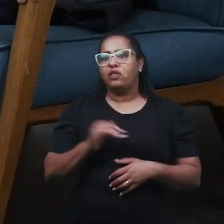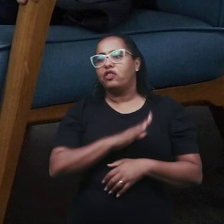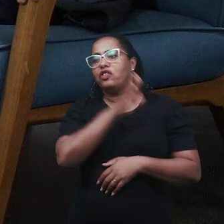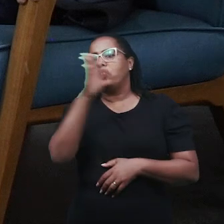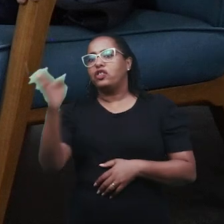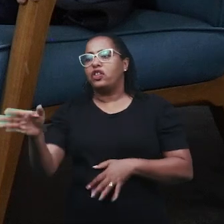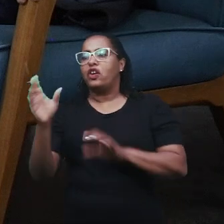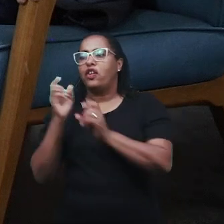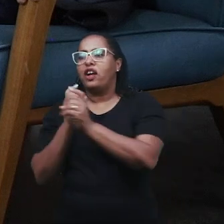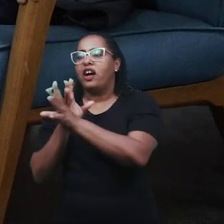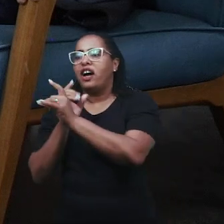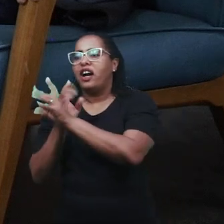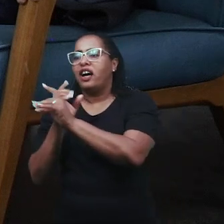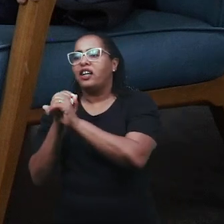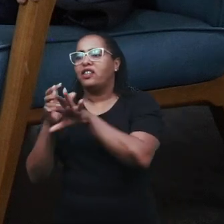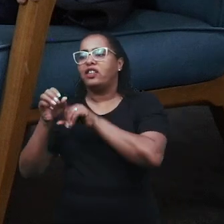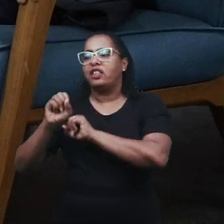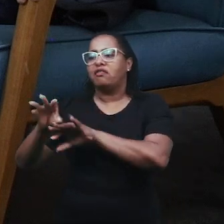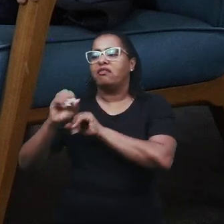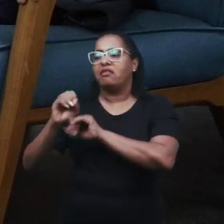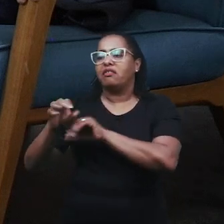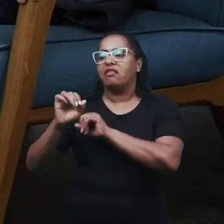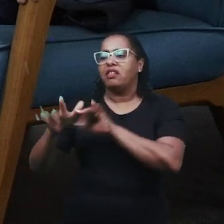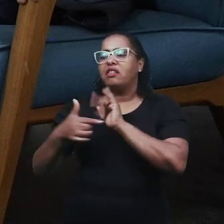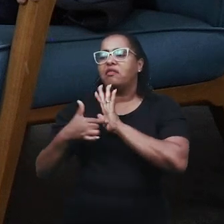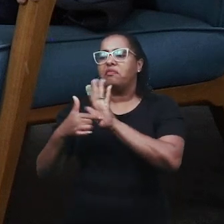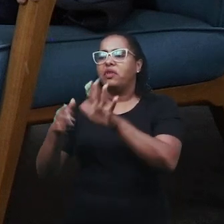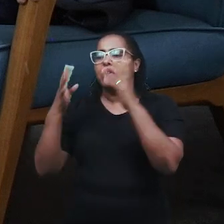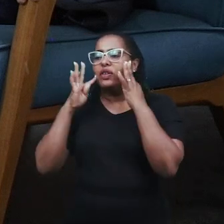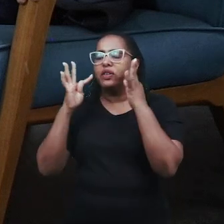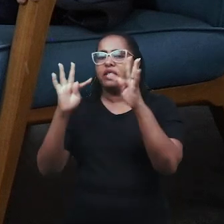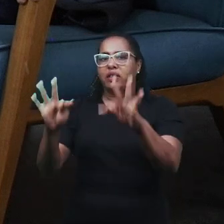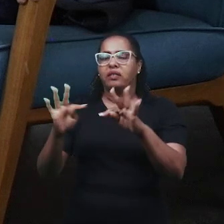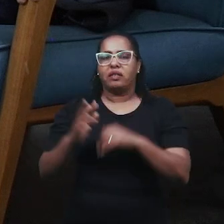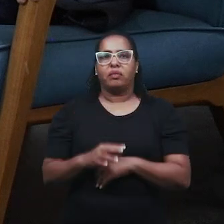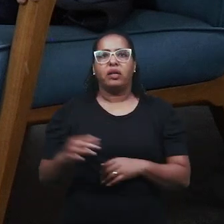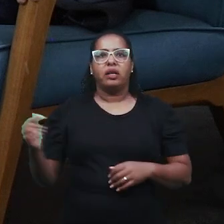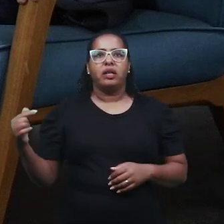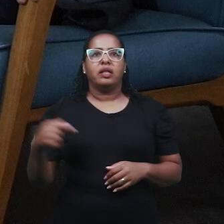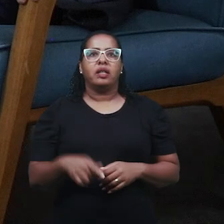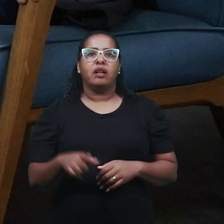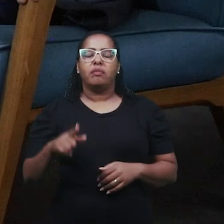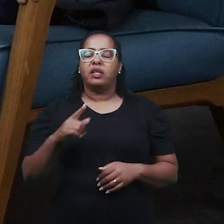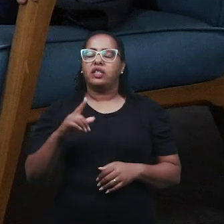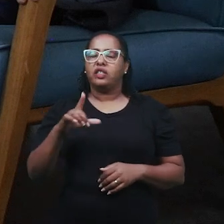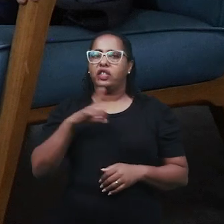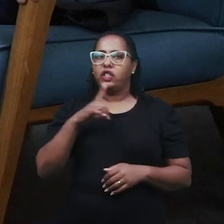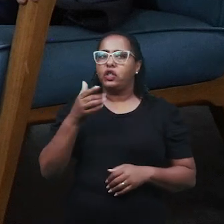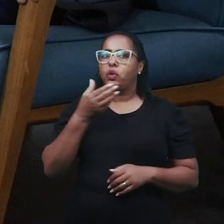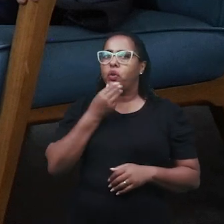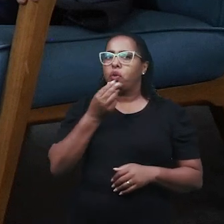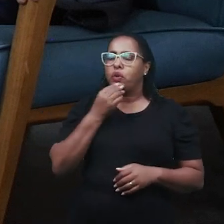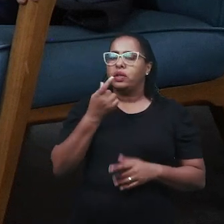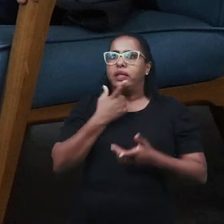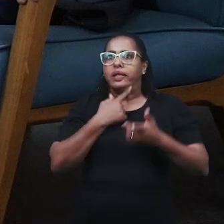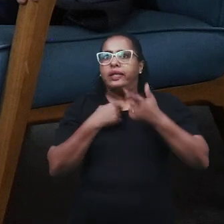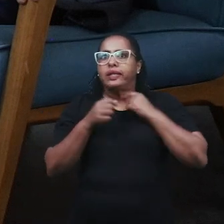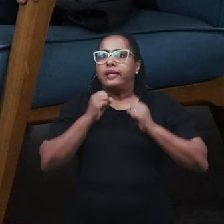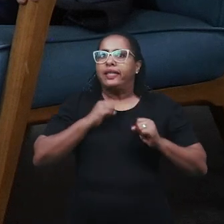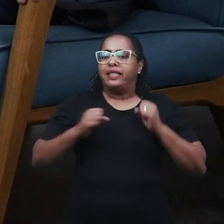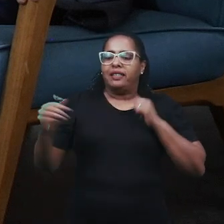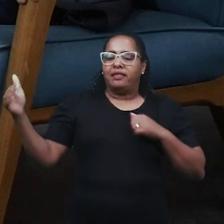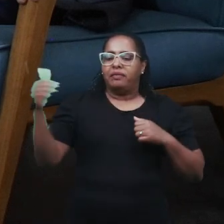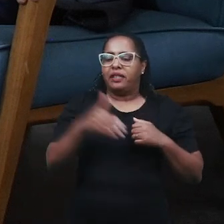doutrinas, passou o testemunho para o irmão dele, então o irmão dele também estava ansioso para vir, ele